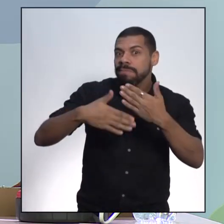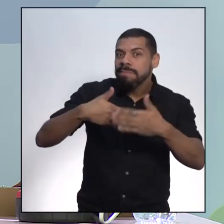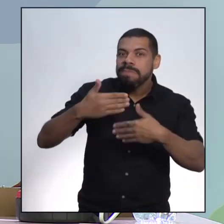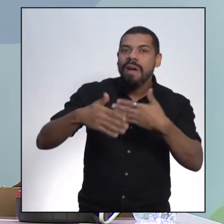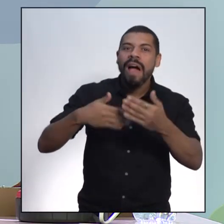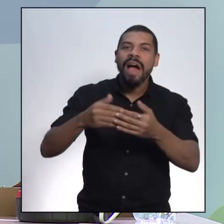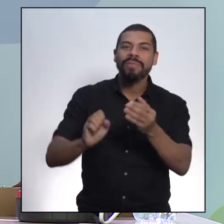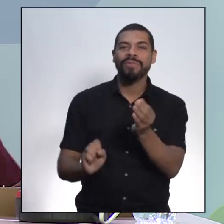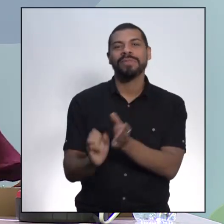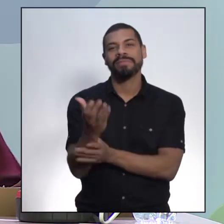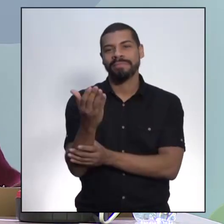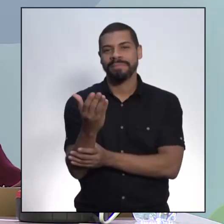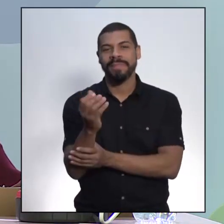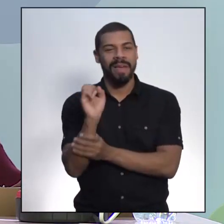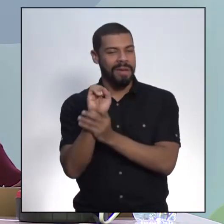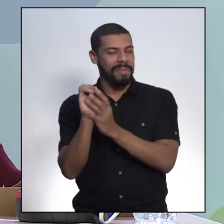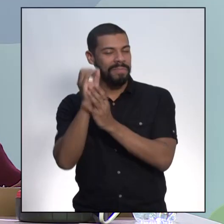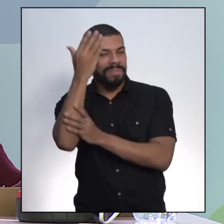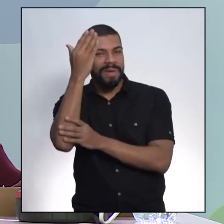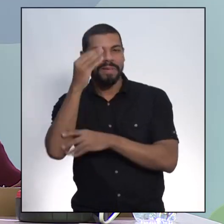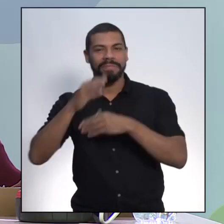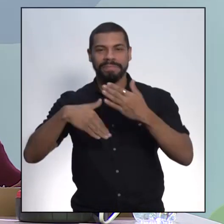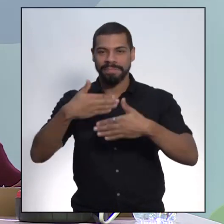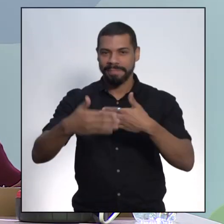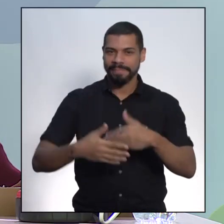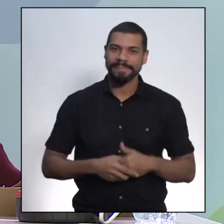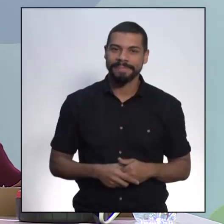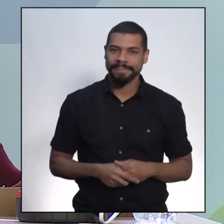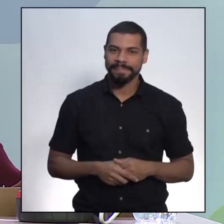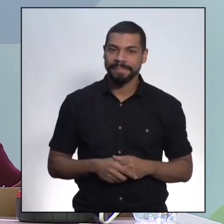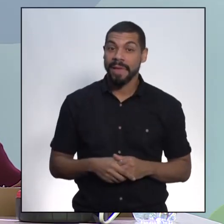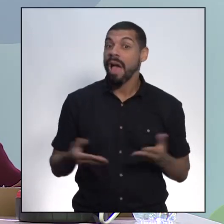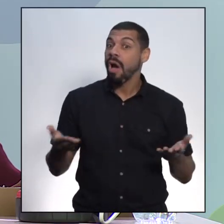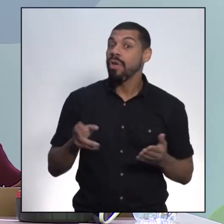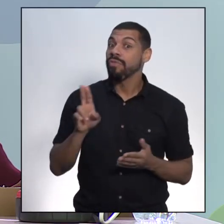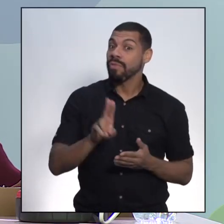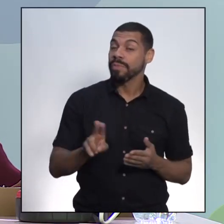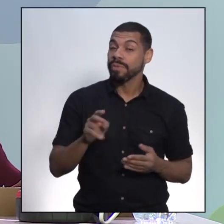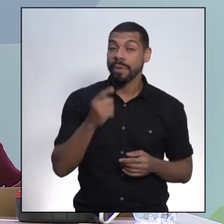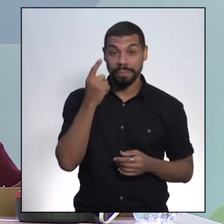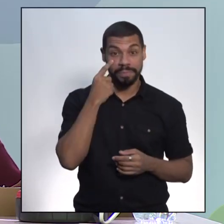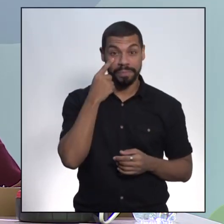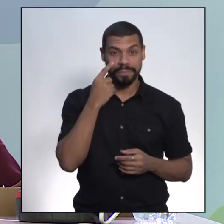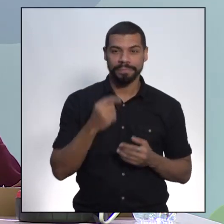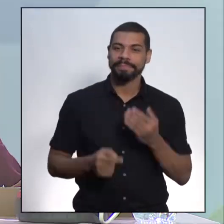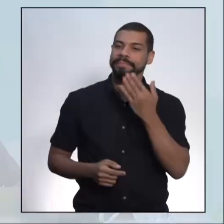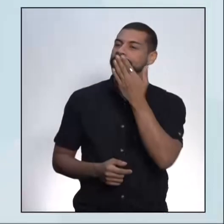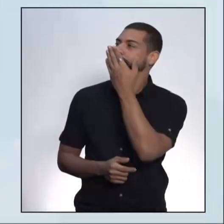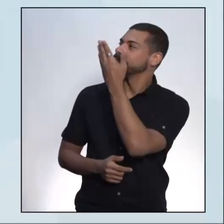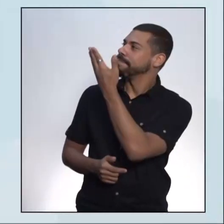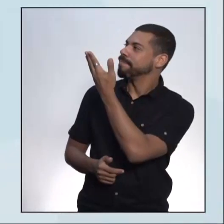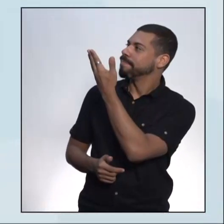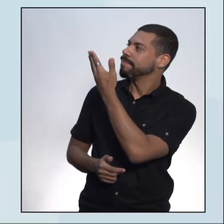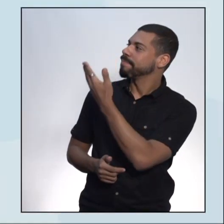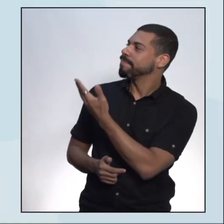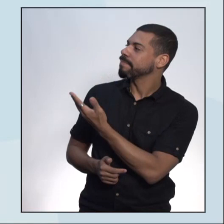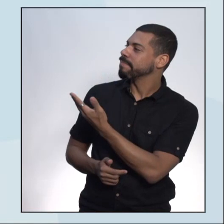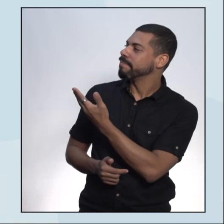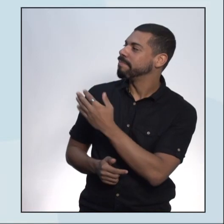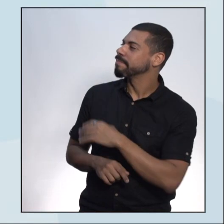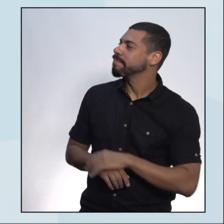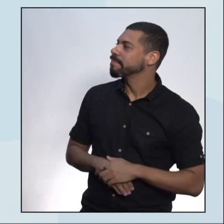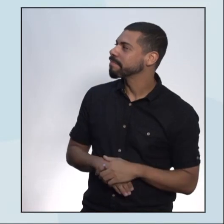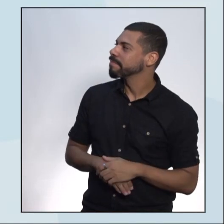nossa criatividade é que vai levar isso adiante. Então, a gente vai utilizar aí. Veja só, essa imagem que nós vamos apresentar agora,